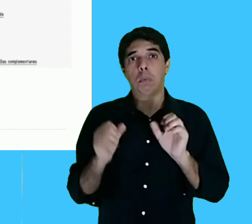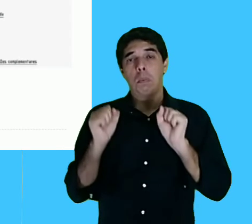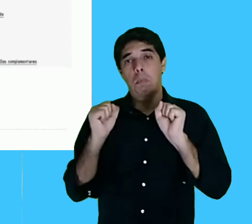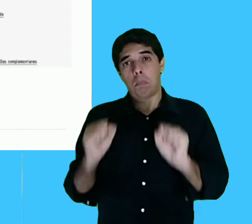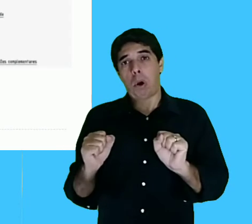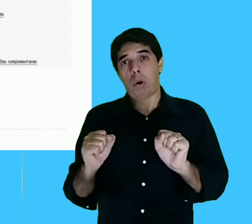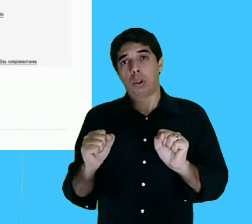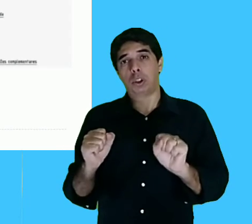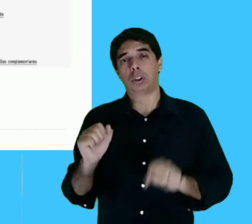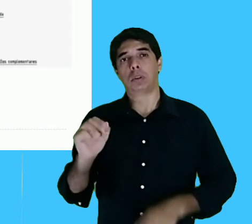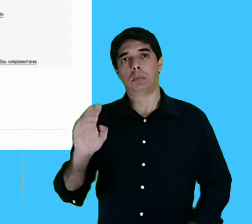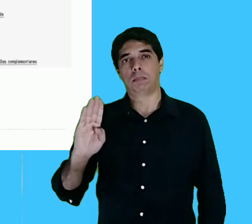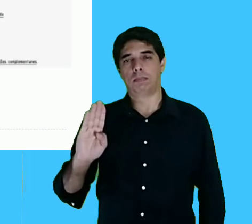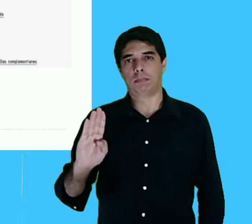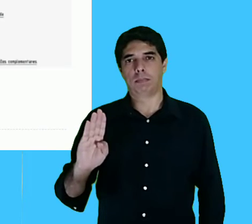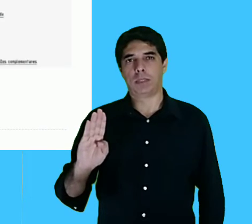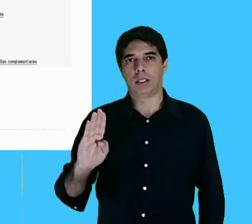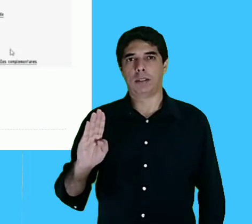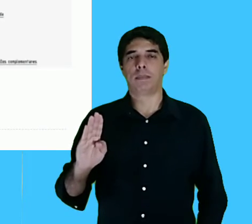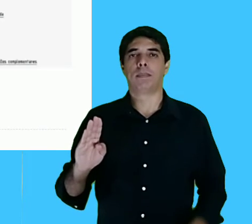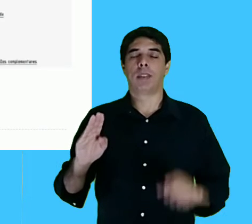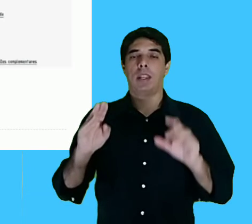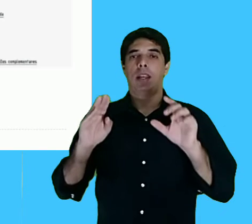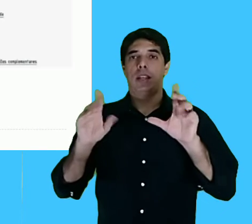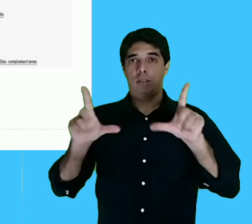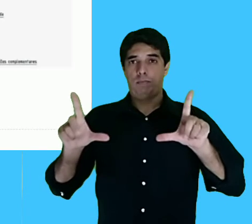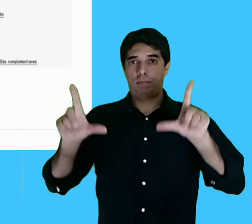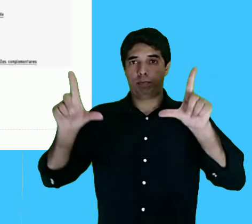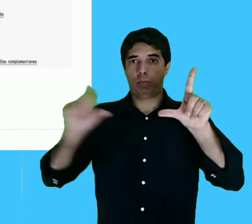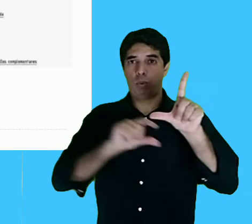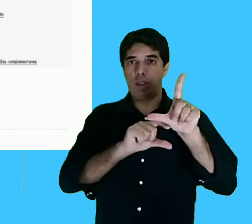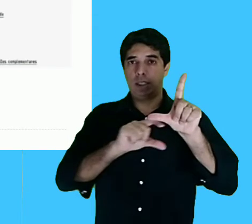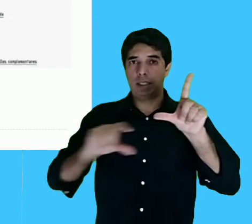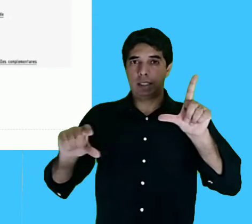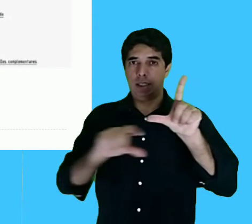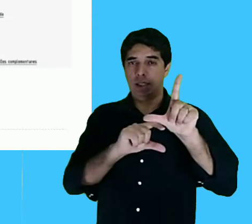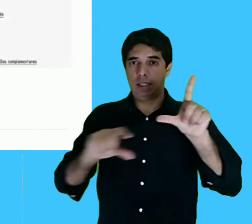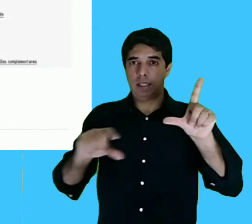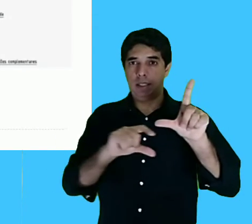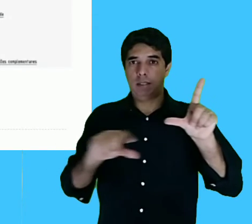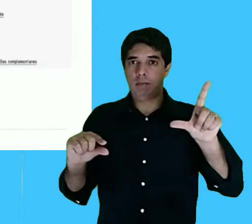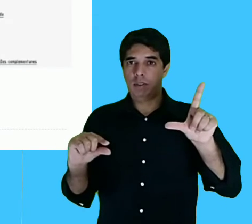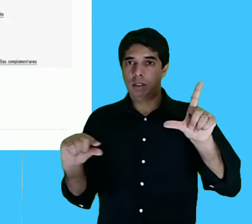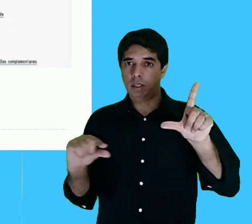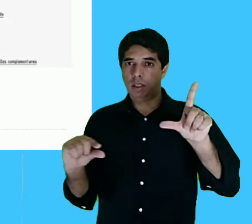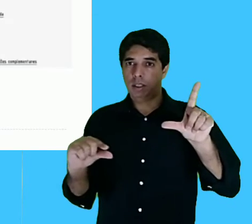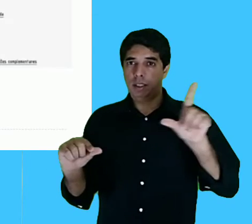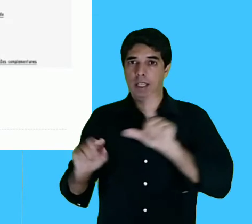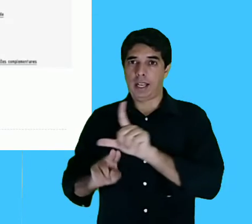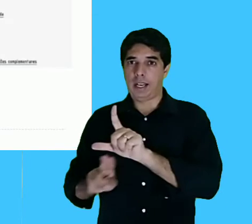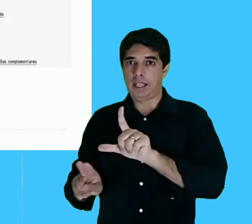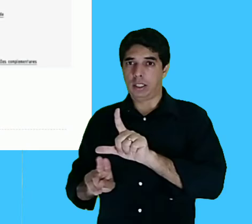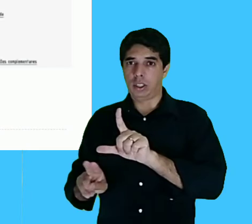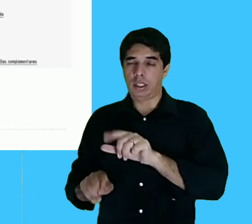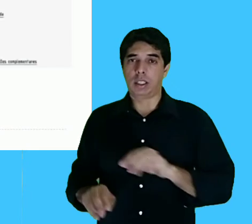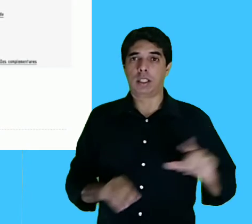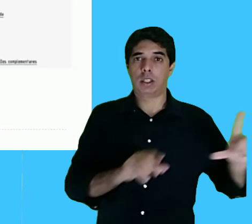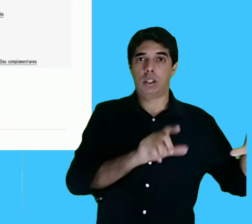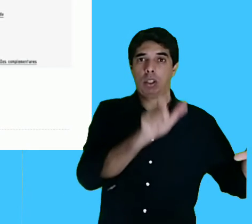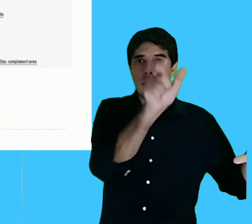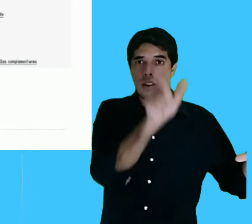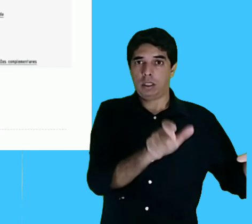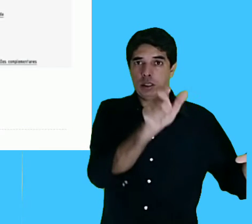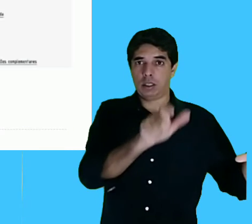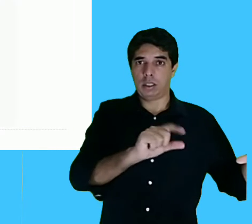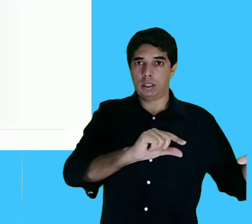essa formatação alternativa, né, que o espaço para informações complementares ele fica aqui na horizontal. E aqui nós temos o espaço